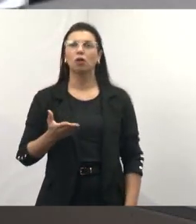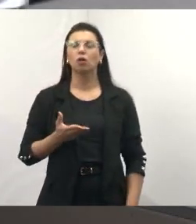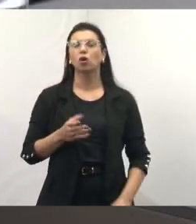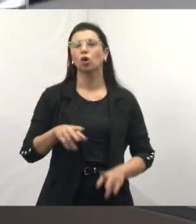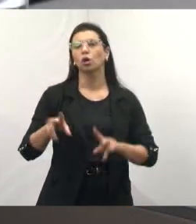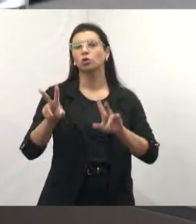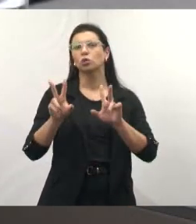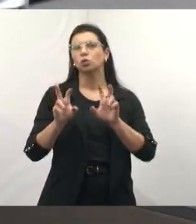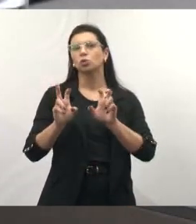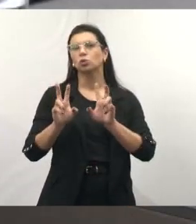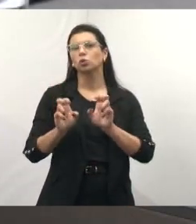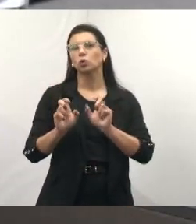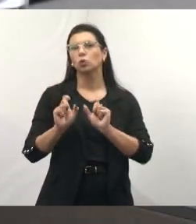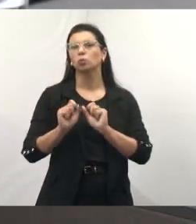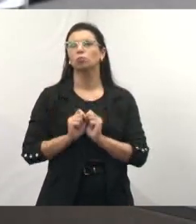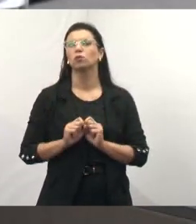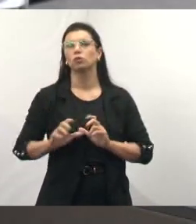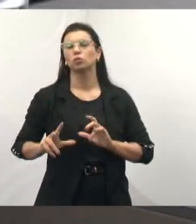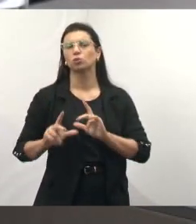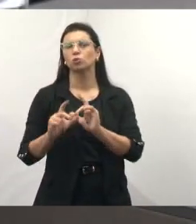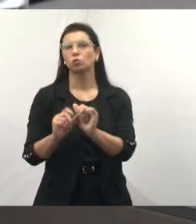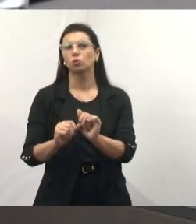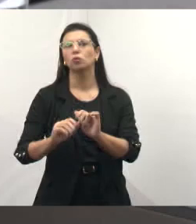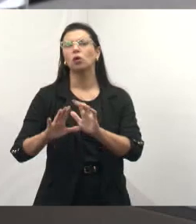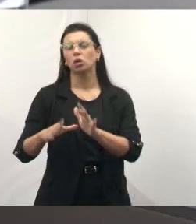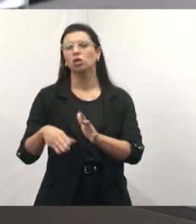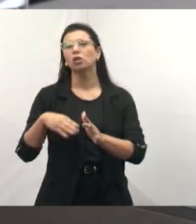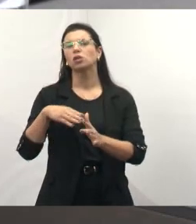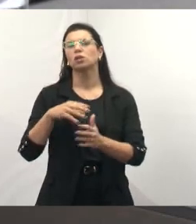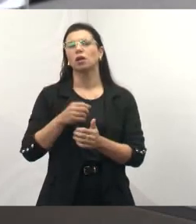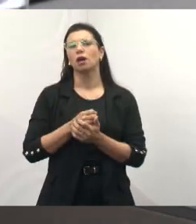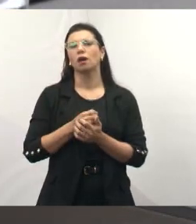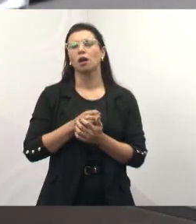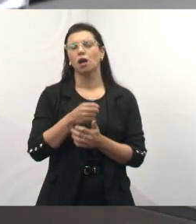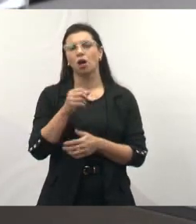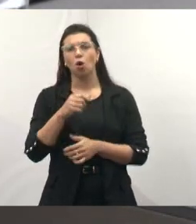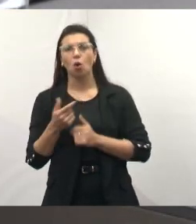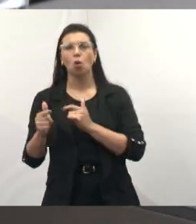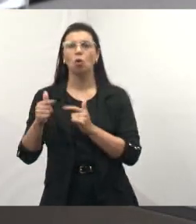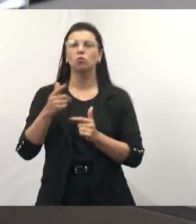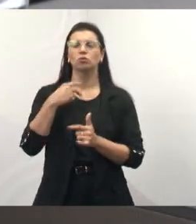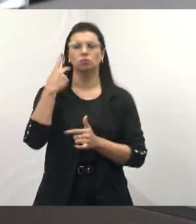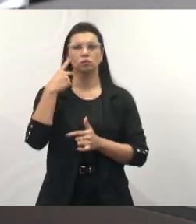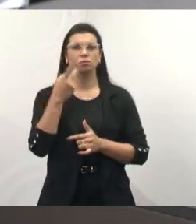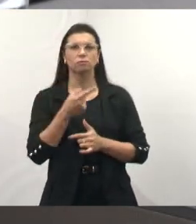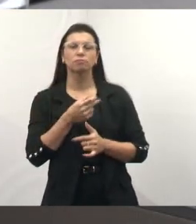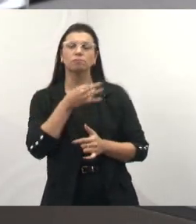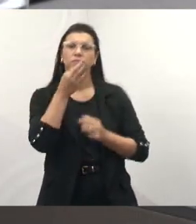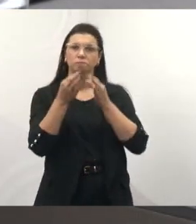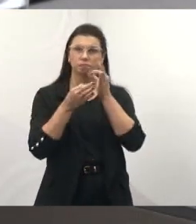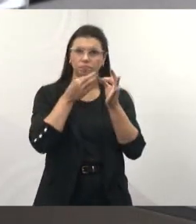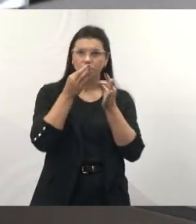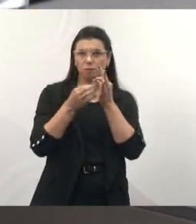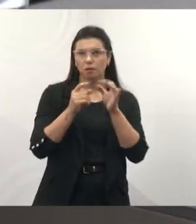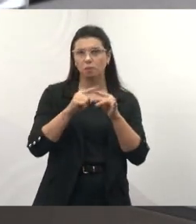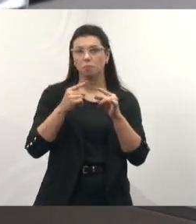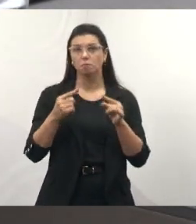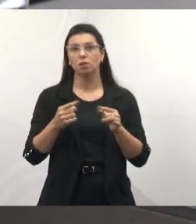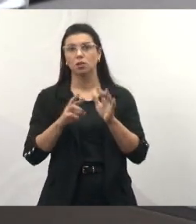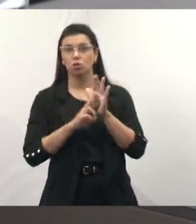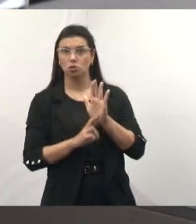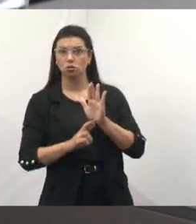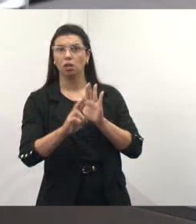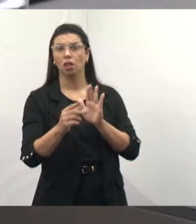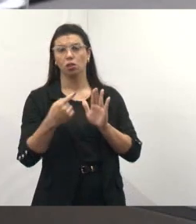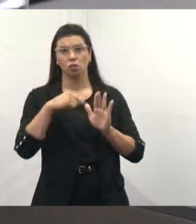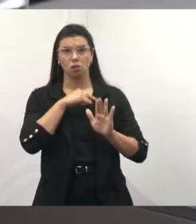relação ao que tudo foi dito aqui agora. O governo, né, linkando aí com o resultado, porque a gente tem que trabalhar